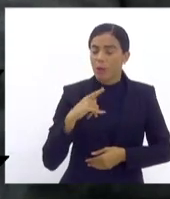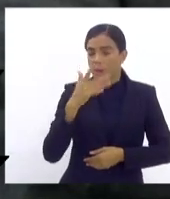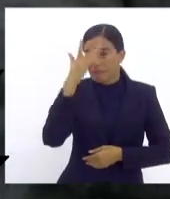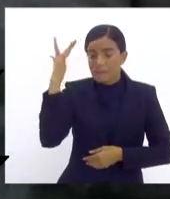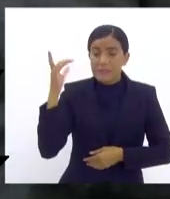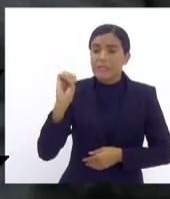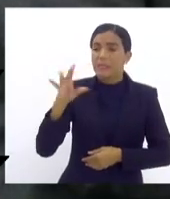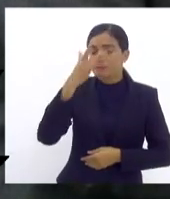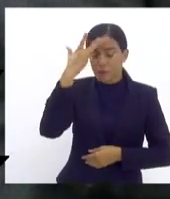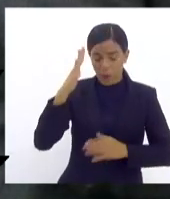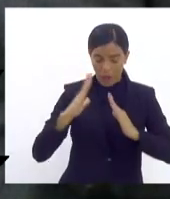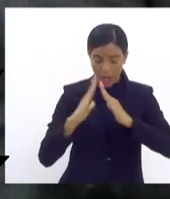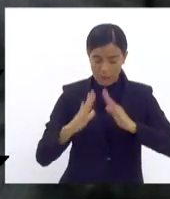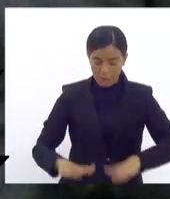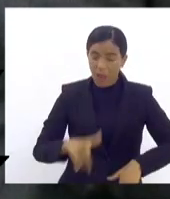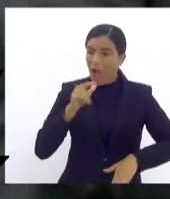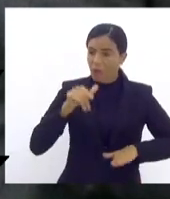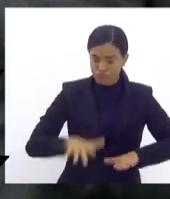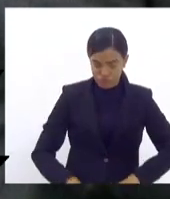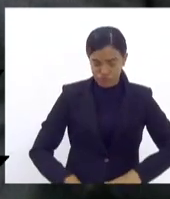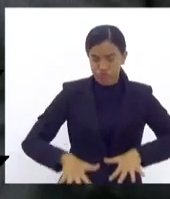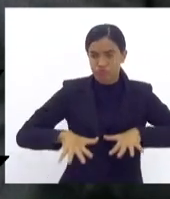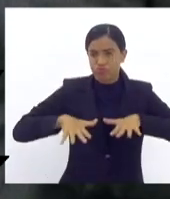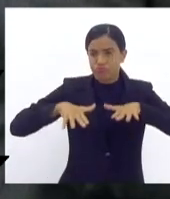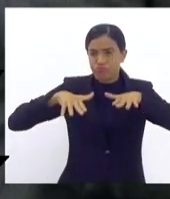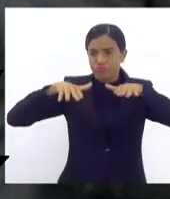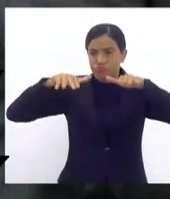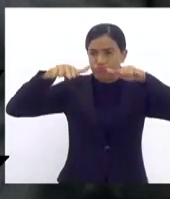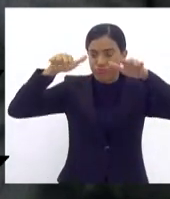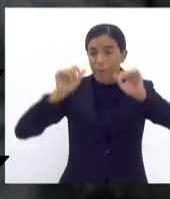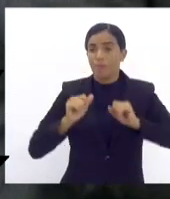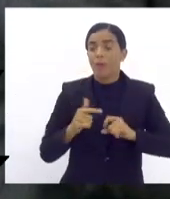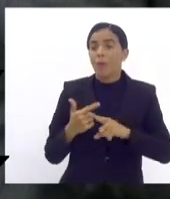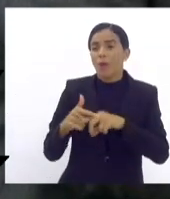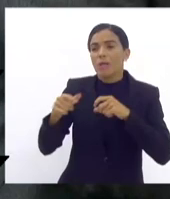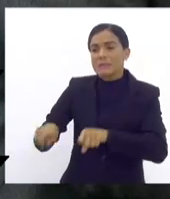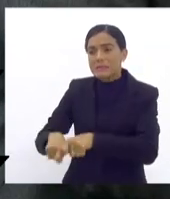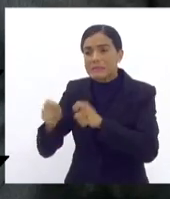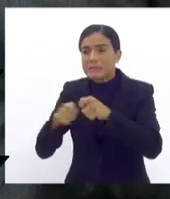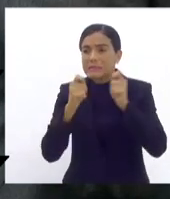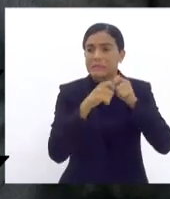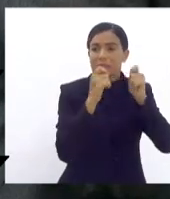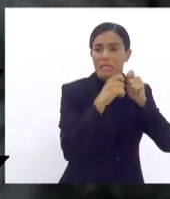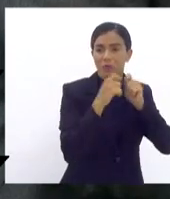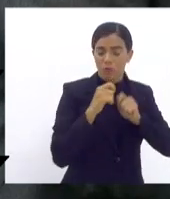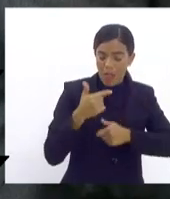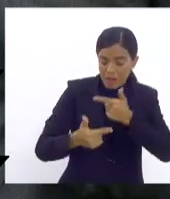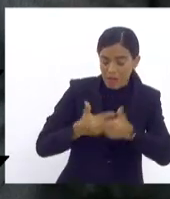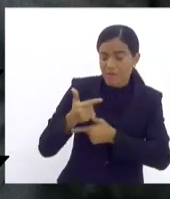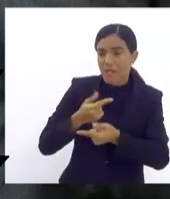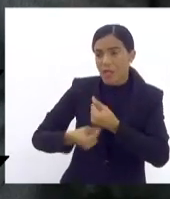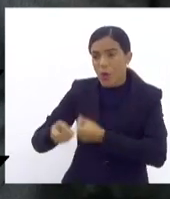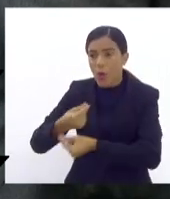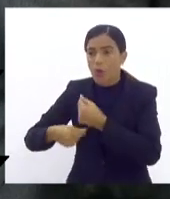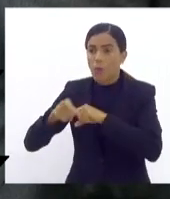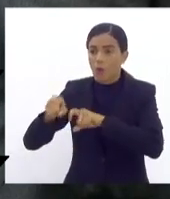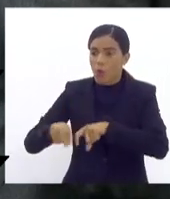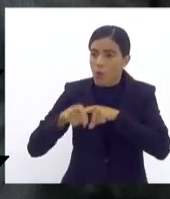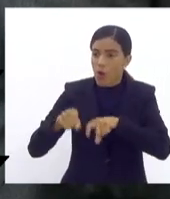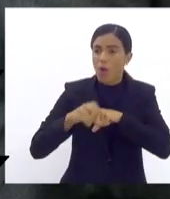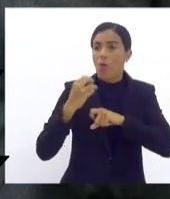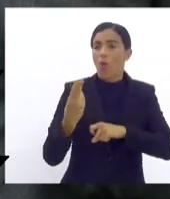enchentes, AESE, a ser destinado à pessoa física afetada por danos e prejuízos em sua atividade econômica rural ou